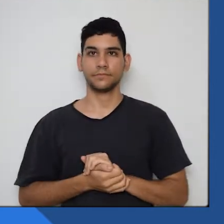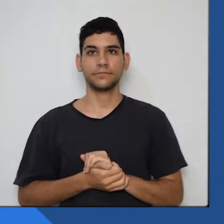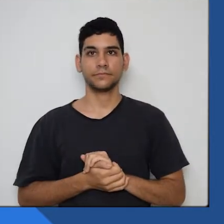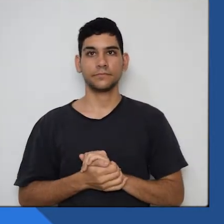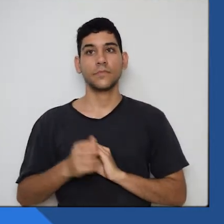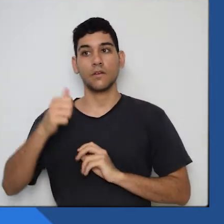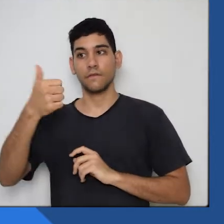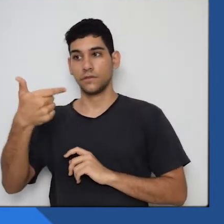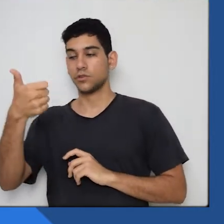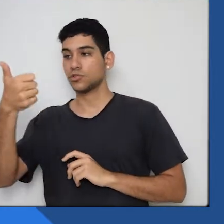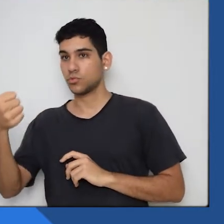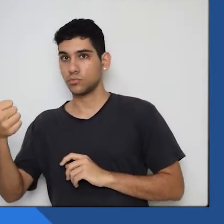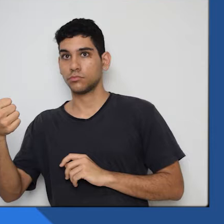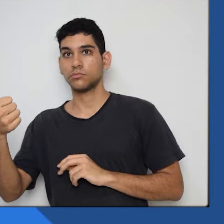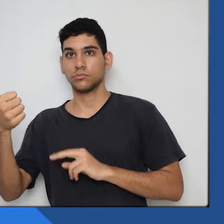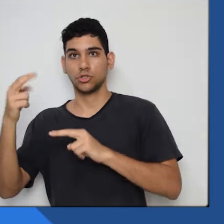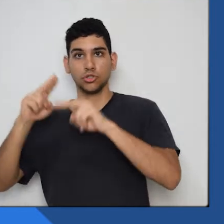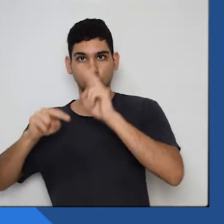21